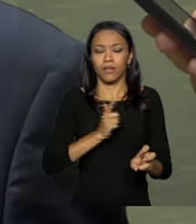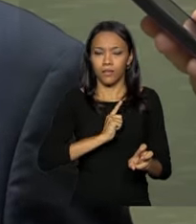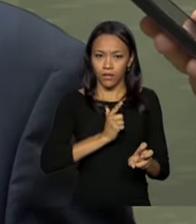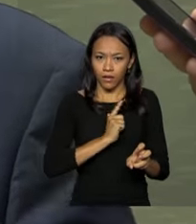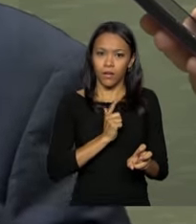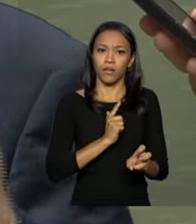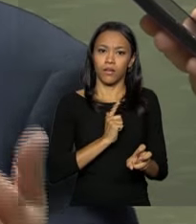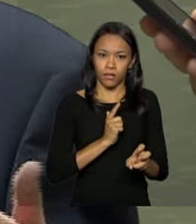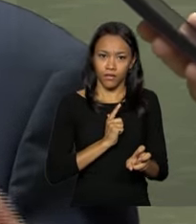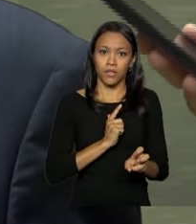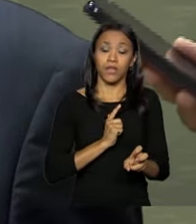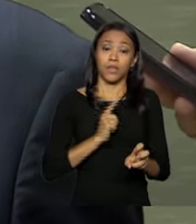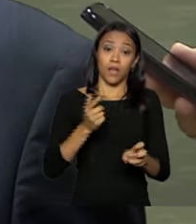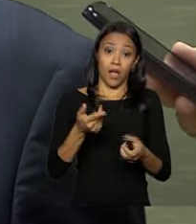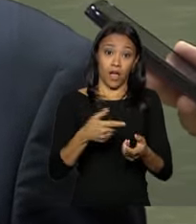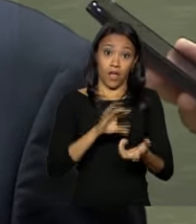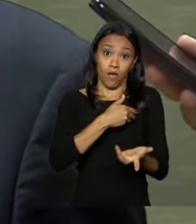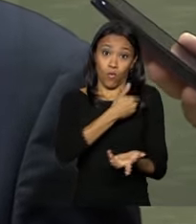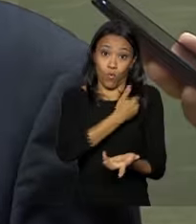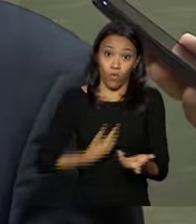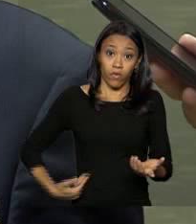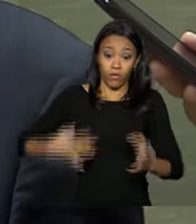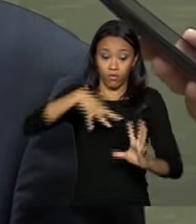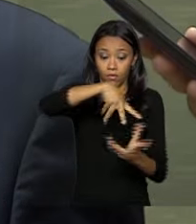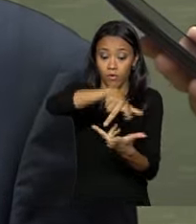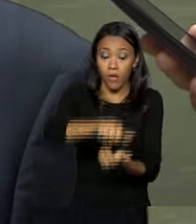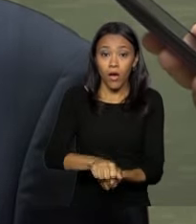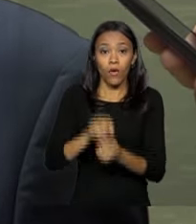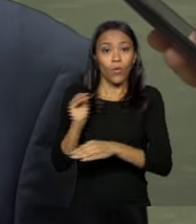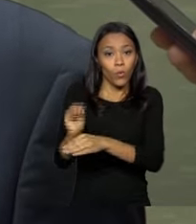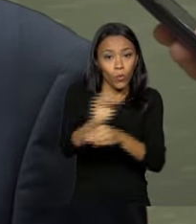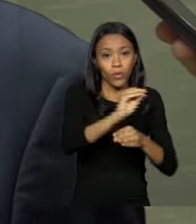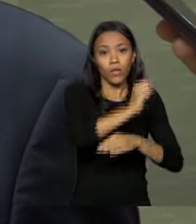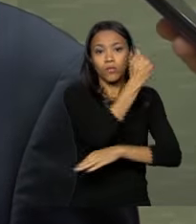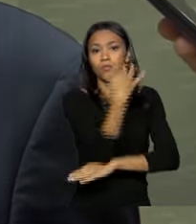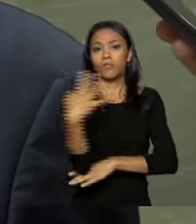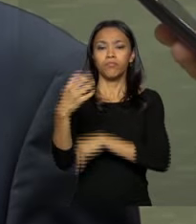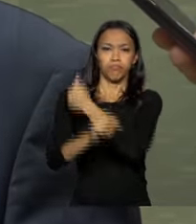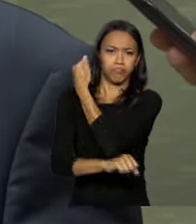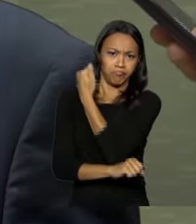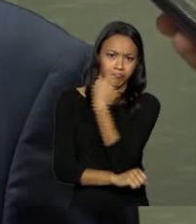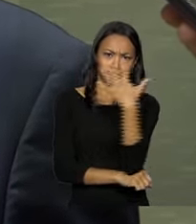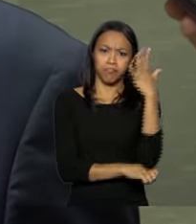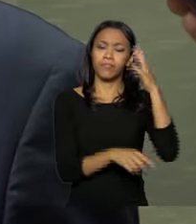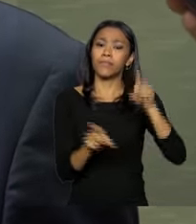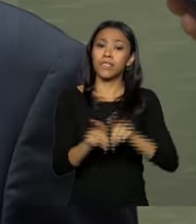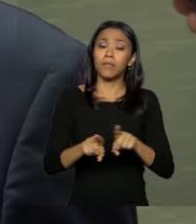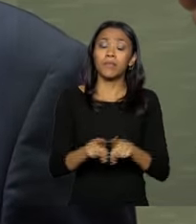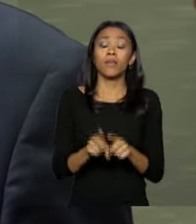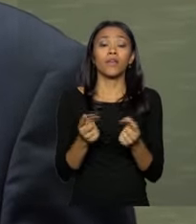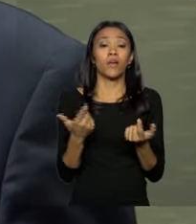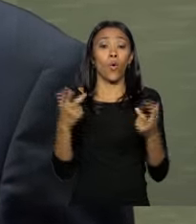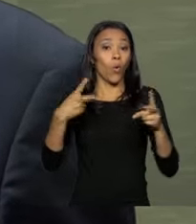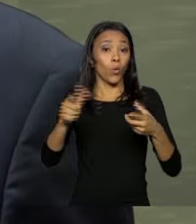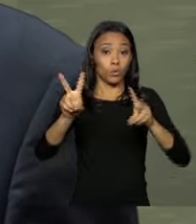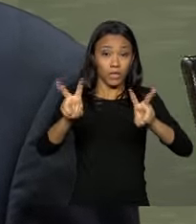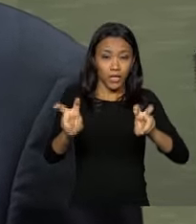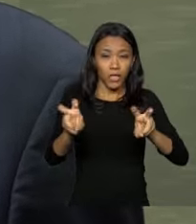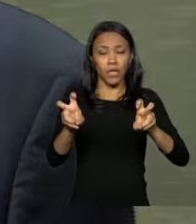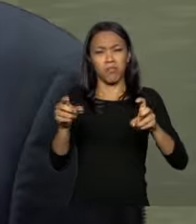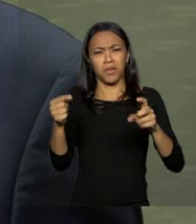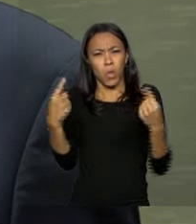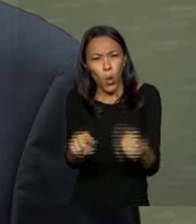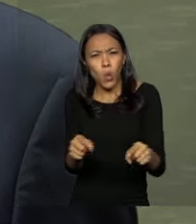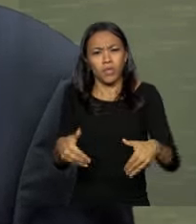a governança global, a questão do meio ambiente, né, o combate à fome, os objetivos